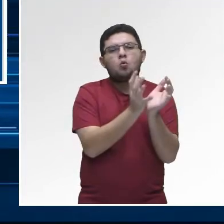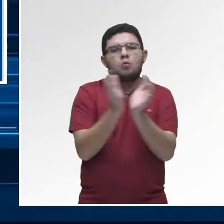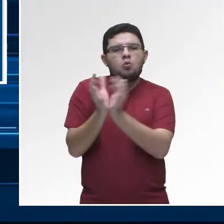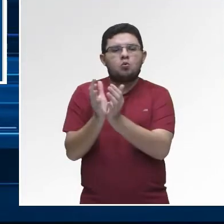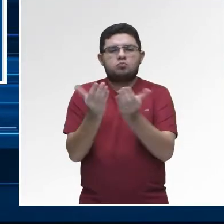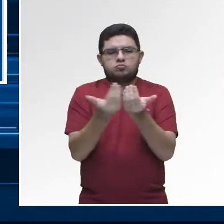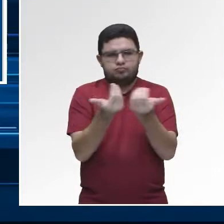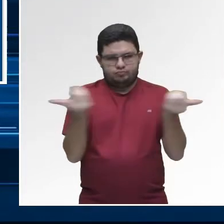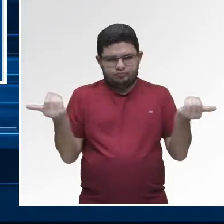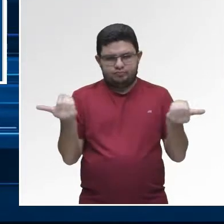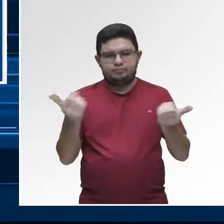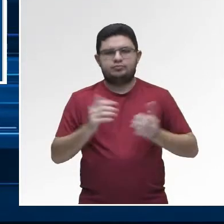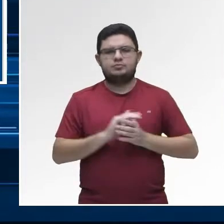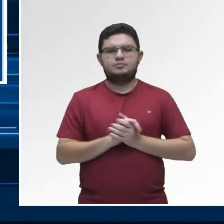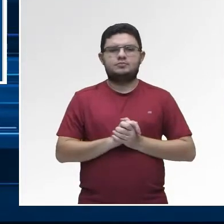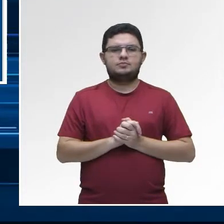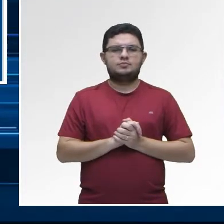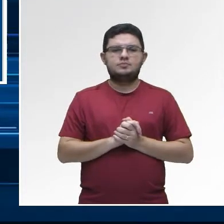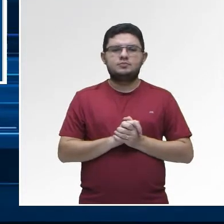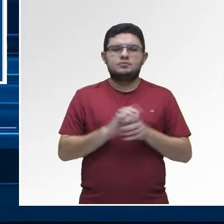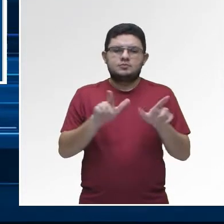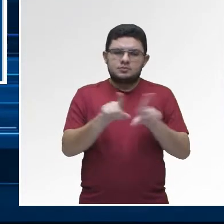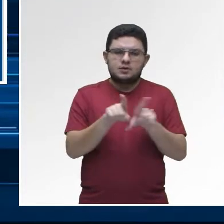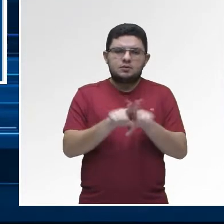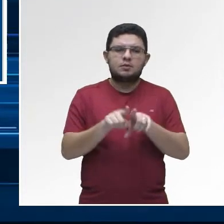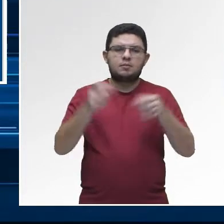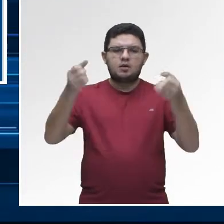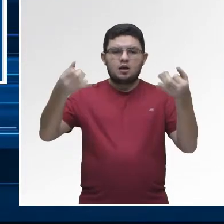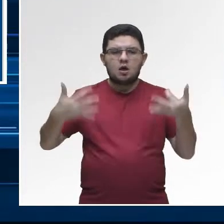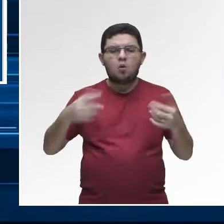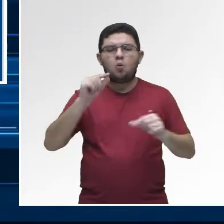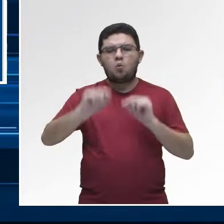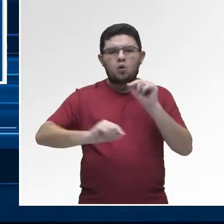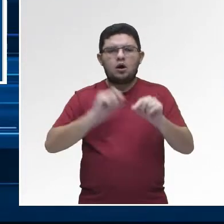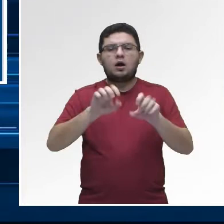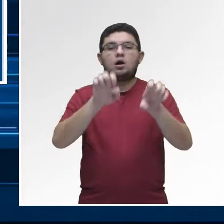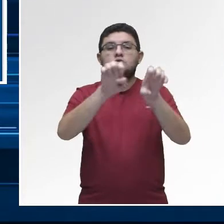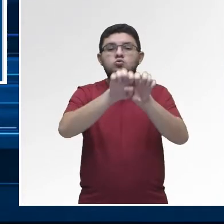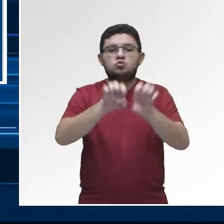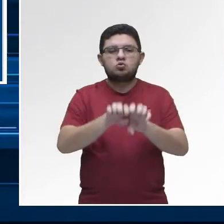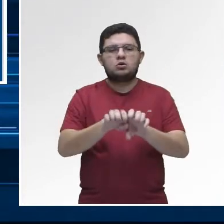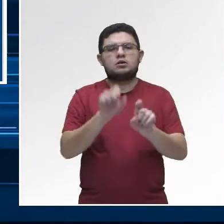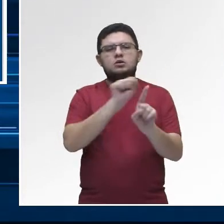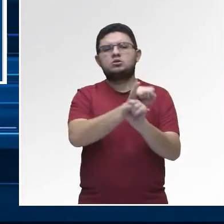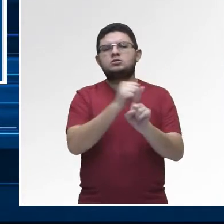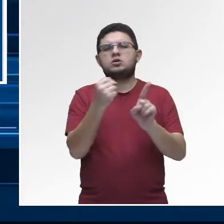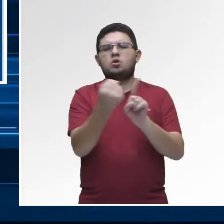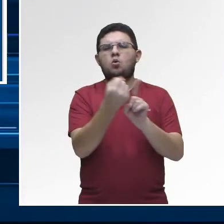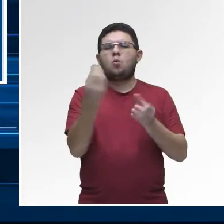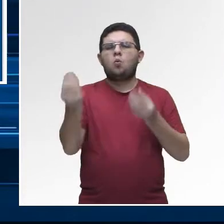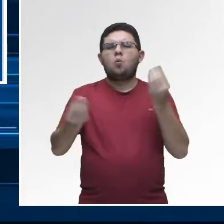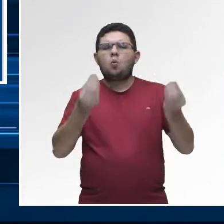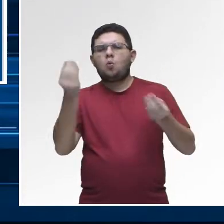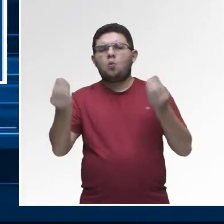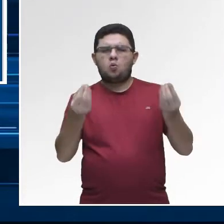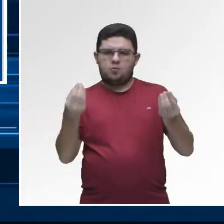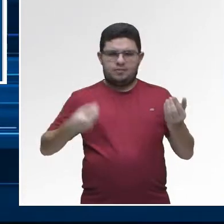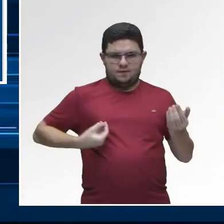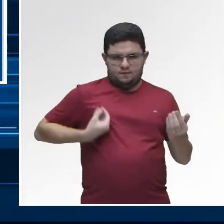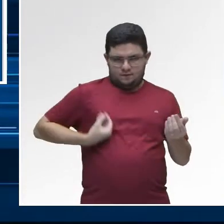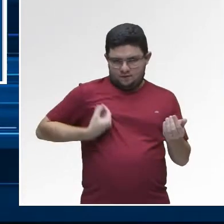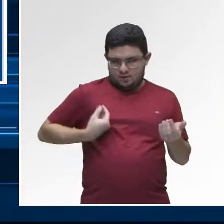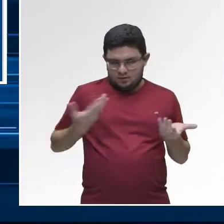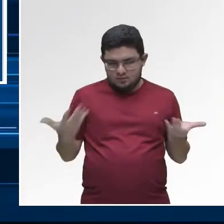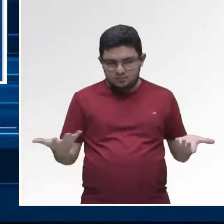aí da estratificação social, como que se estrutura a sociedade para poder sobreviver, né? Então, uma sociedade se